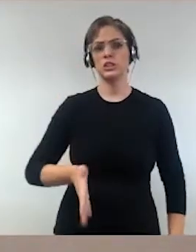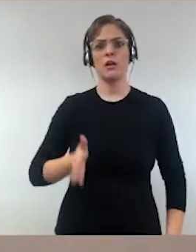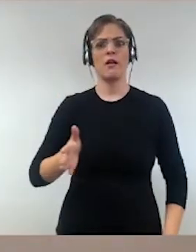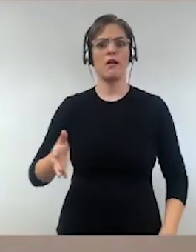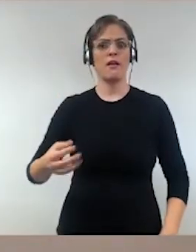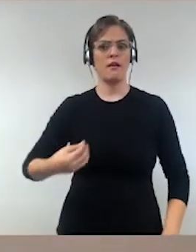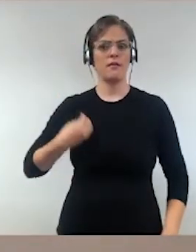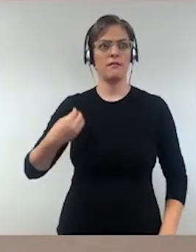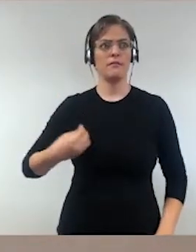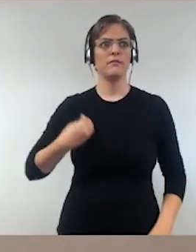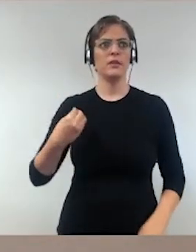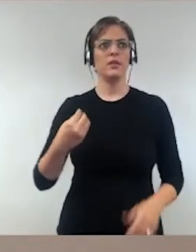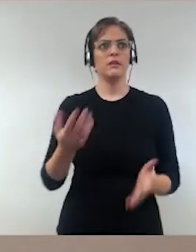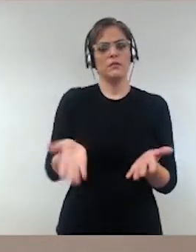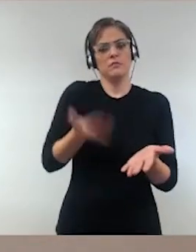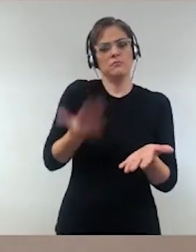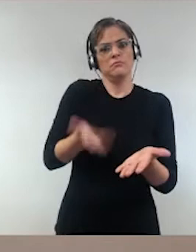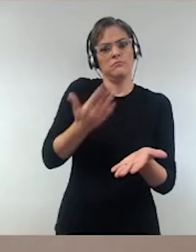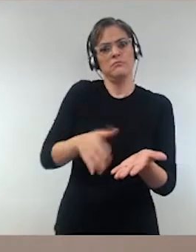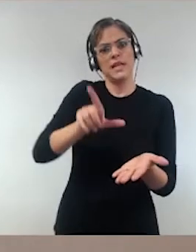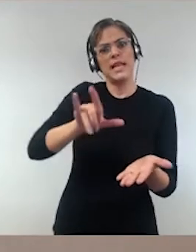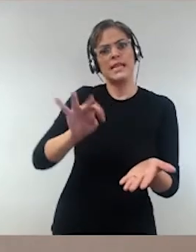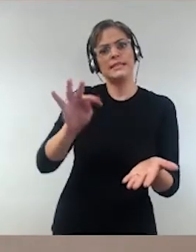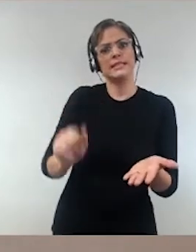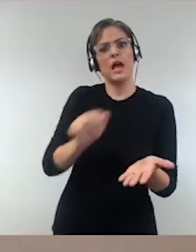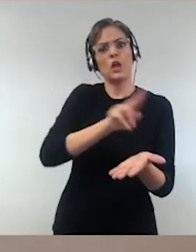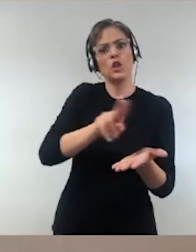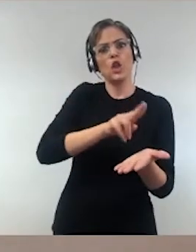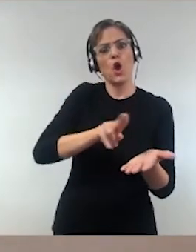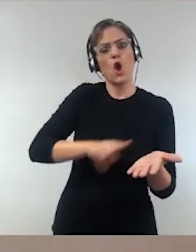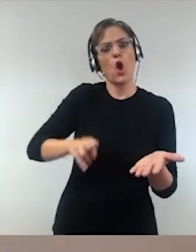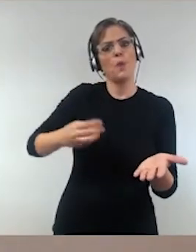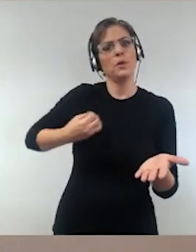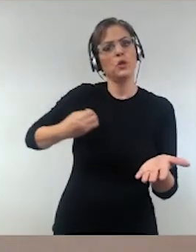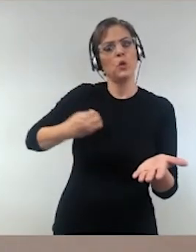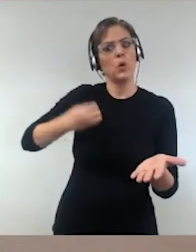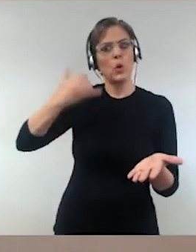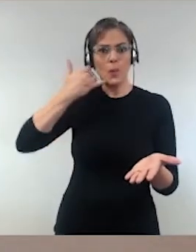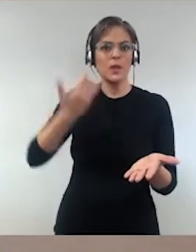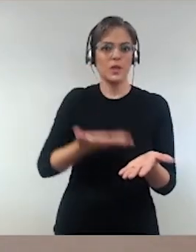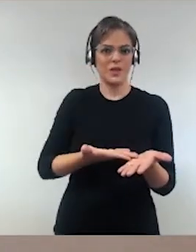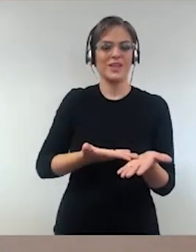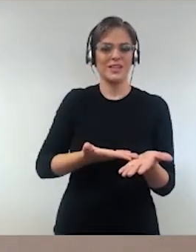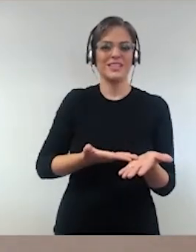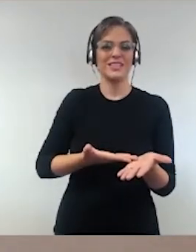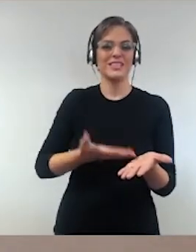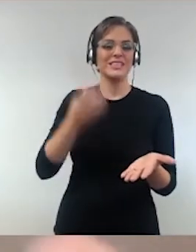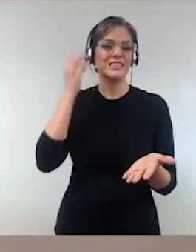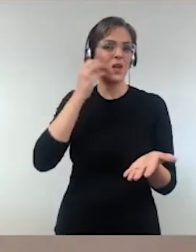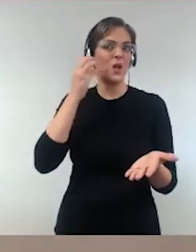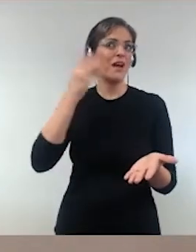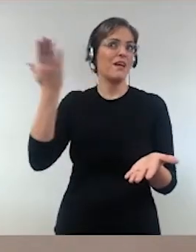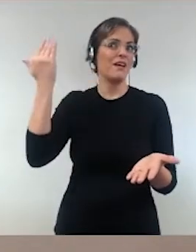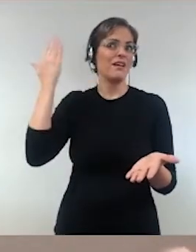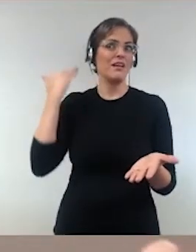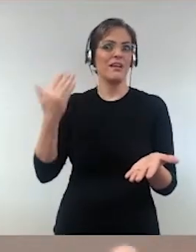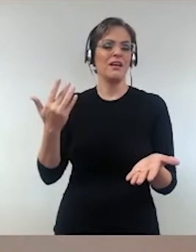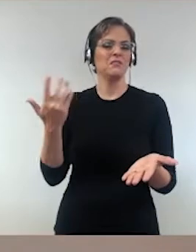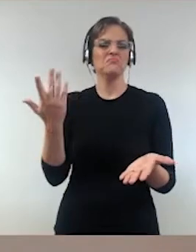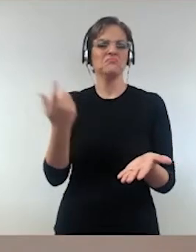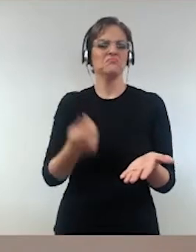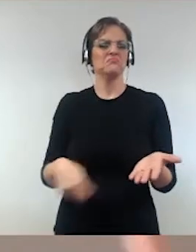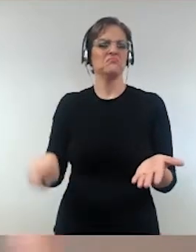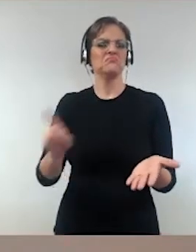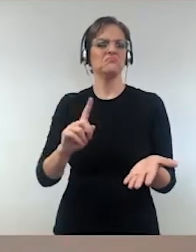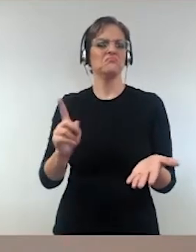previstos nas listas telefônicas, de que esses dados, como nome, telefone fixo, celular e endereço, eram dados não relevantes,